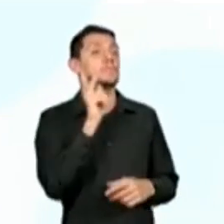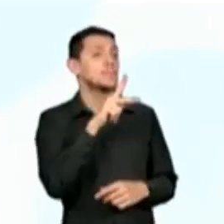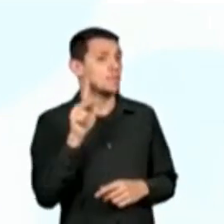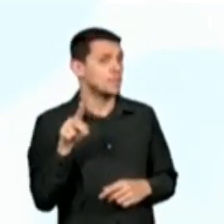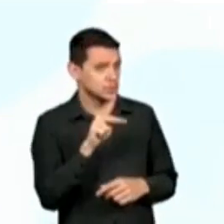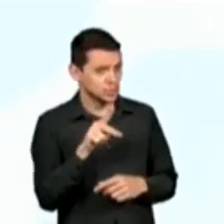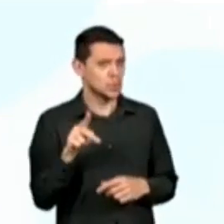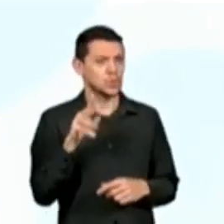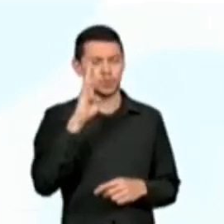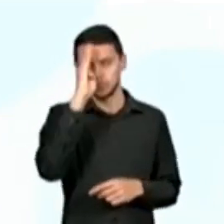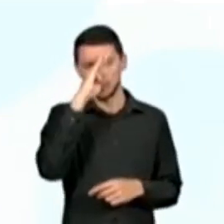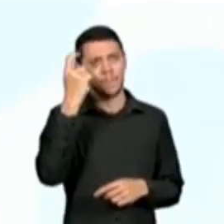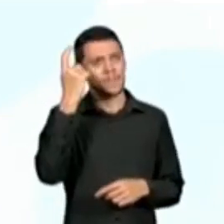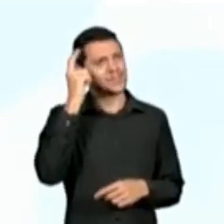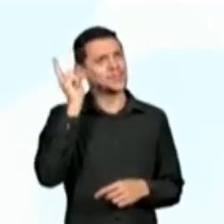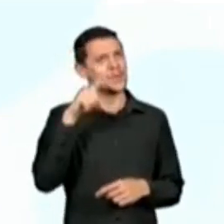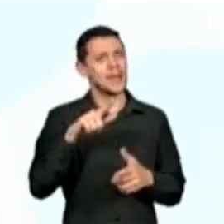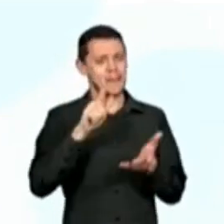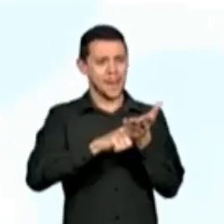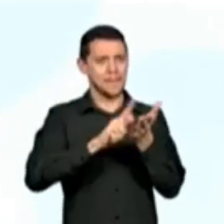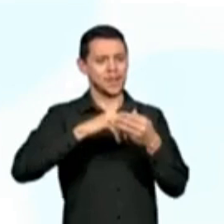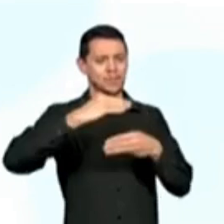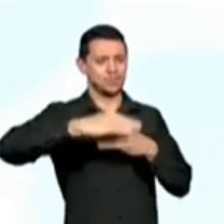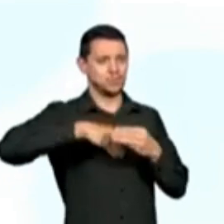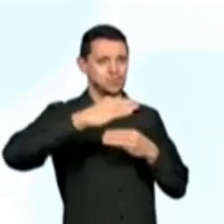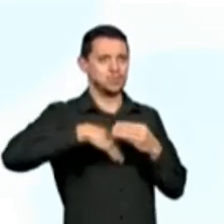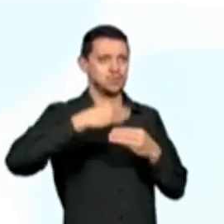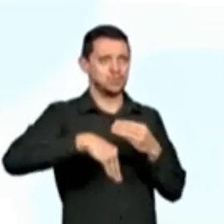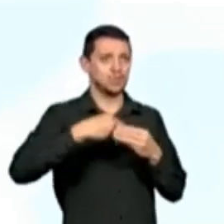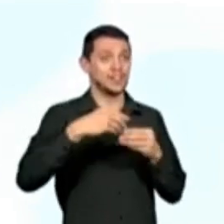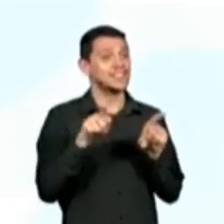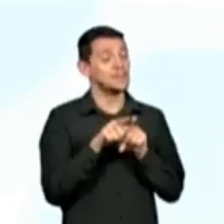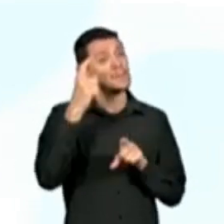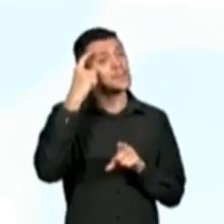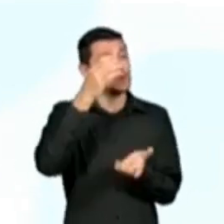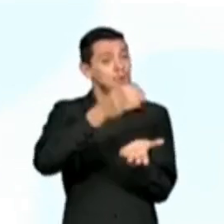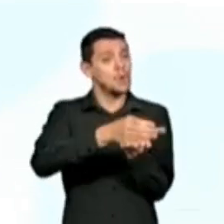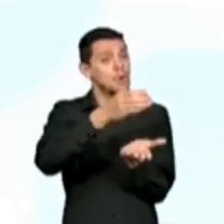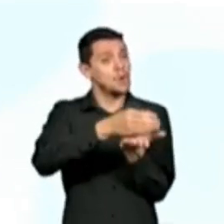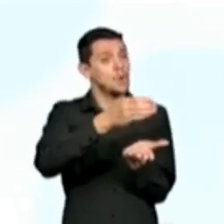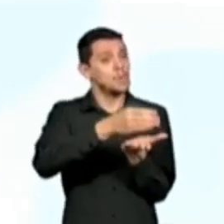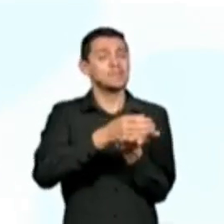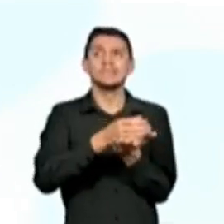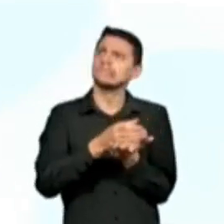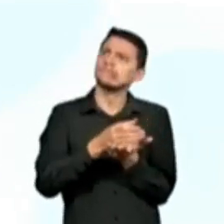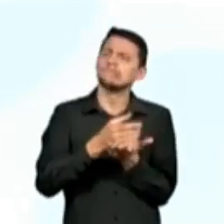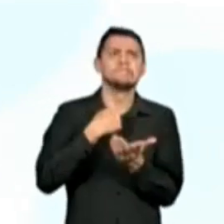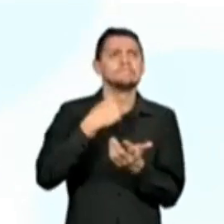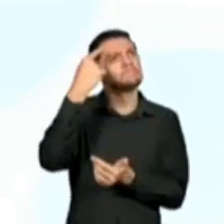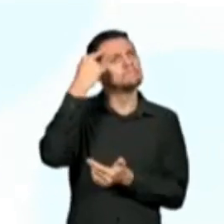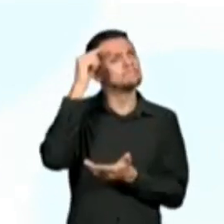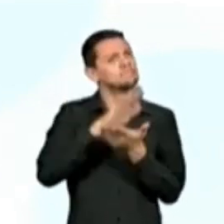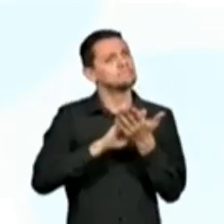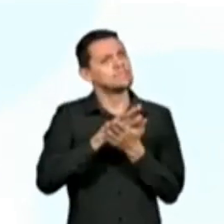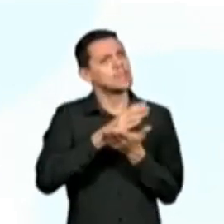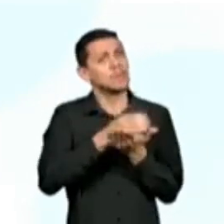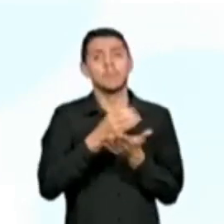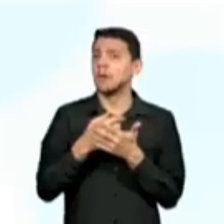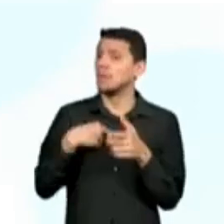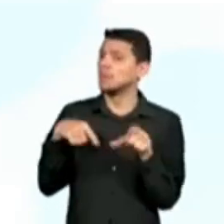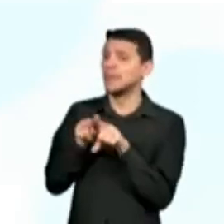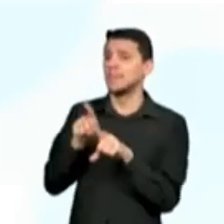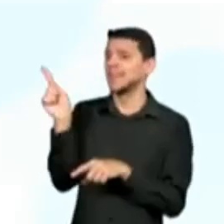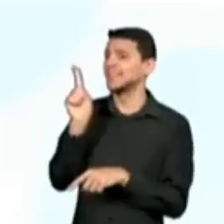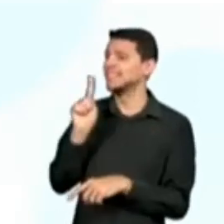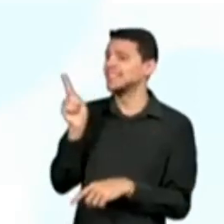Legal, verdade. E ele pensou no copo também. Sim. É uma boa também. Também não tinha pensado no copo. Também não. E olha que a gente usa...